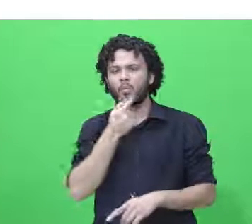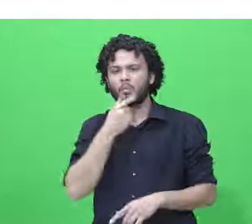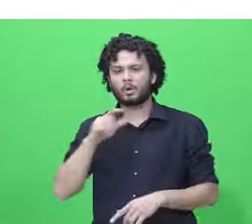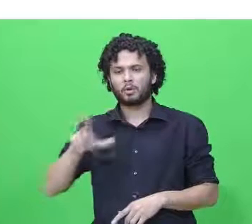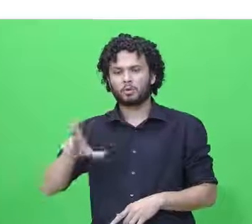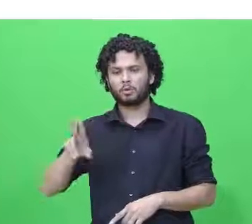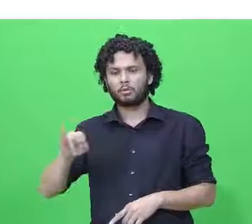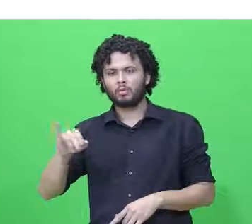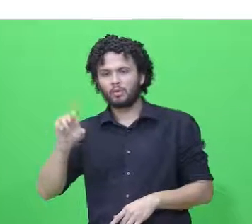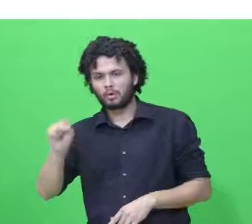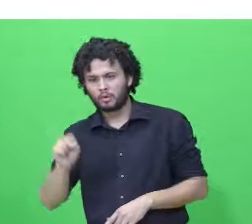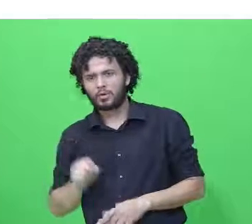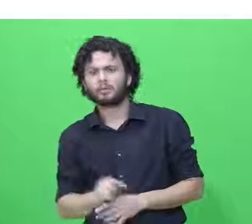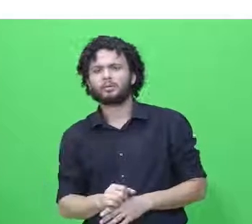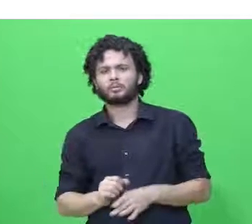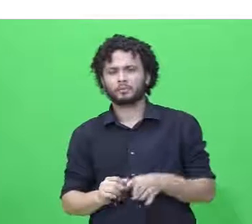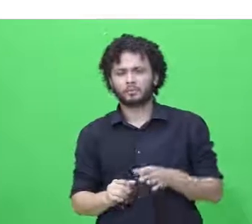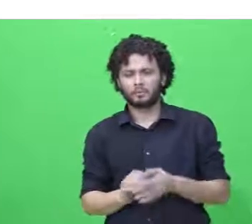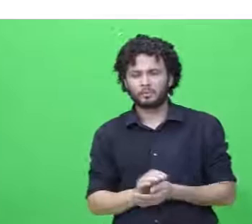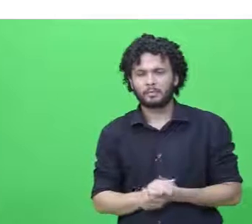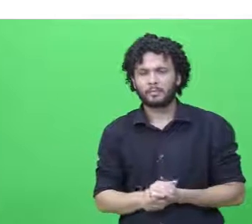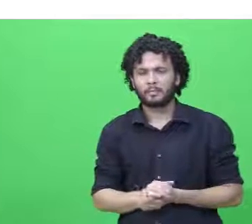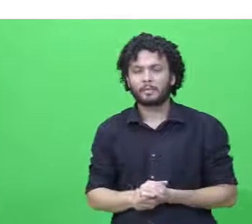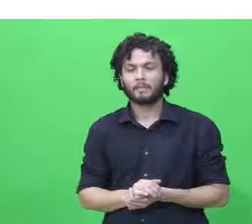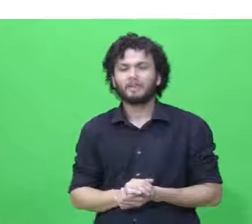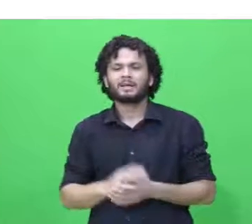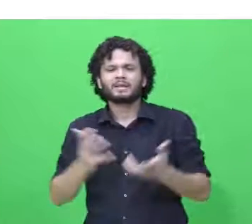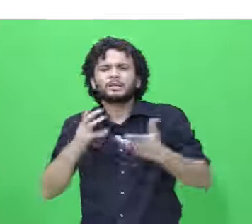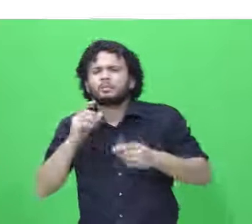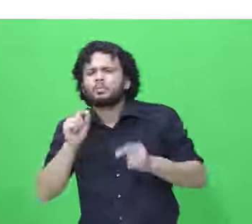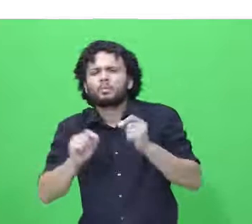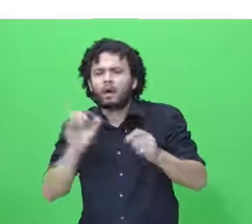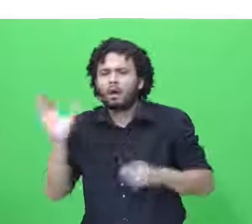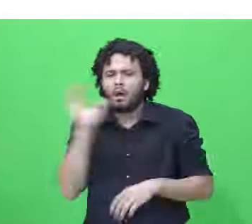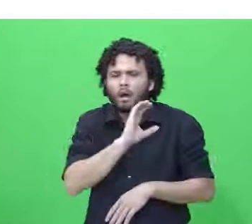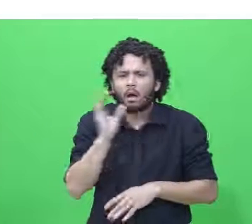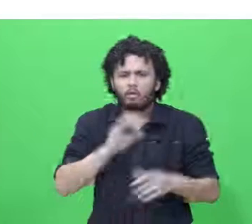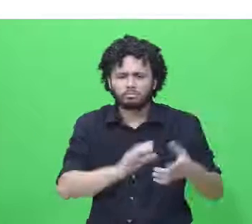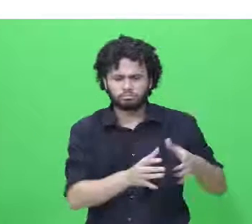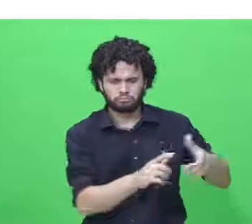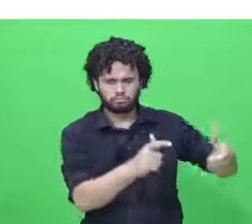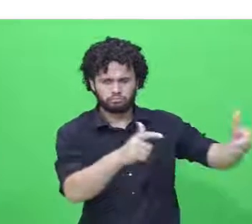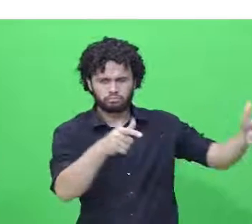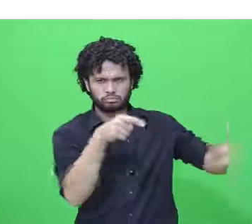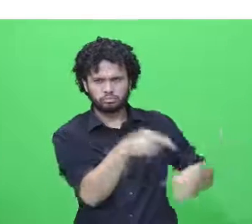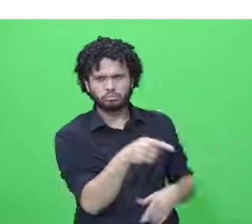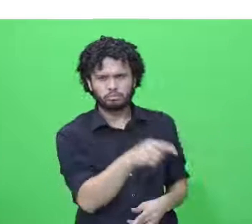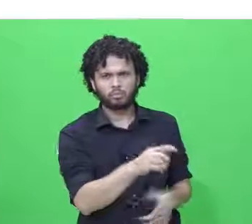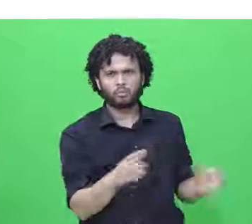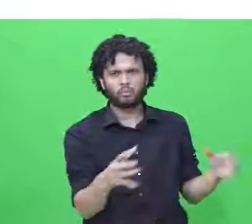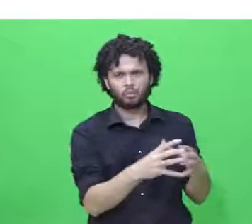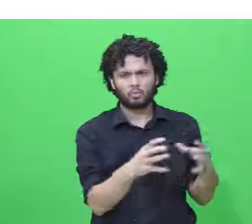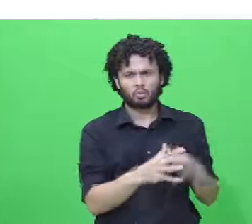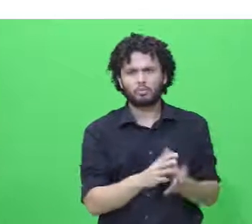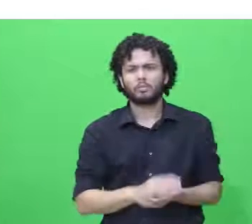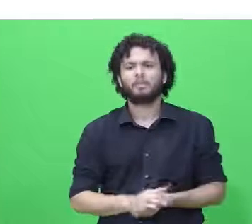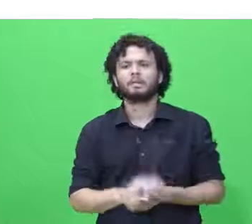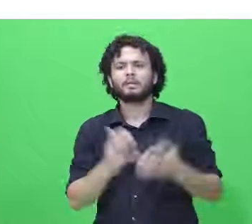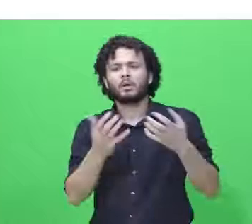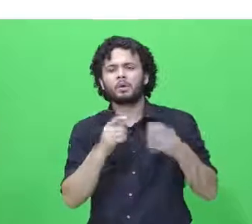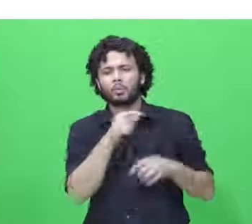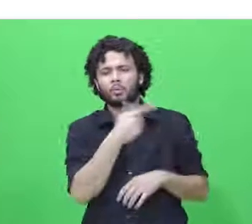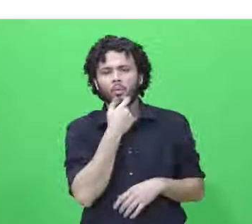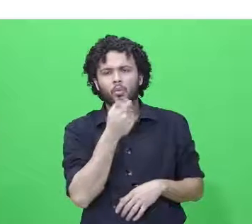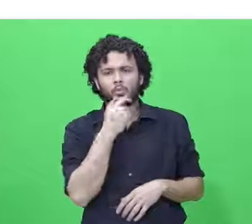meio, que era do movimento tenentista. Entusiasmado com o rápido crescimento da Aliança Libertadora Nacional, Luiz Carlos Prestes